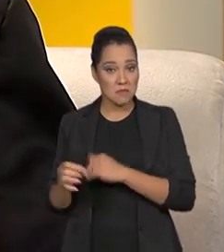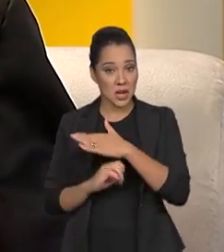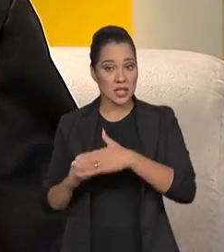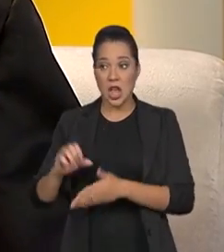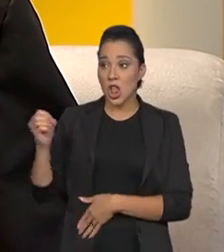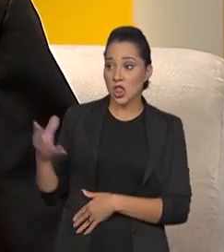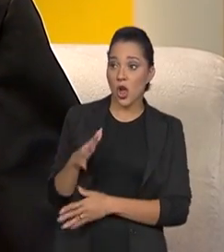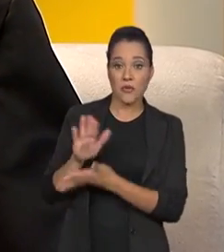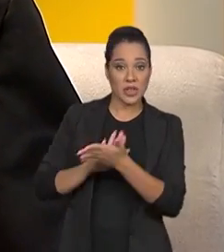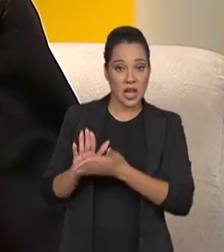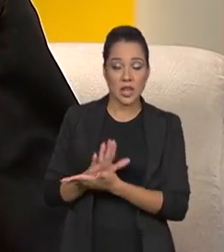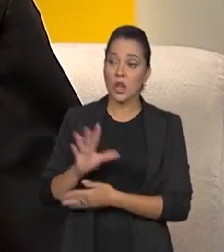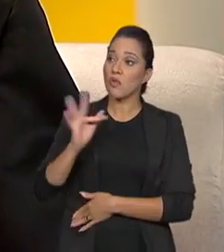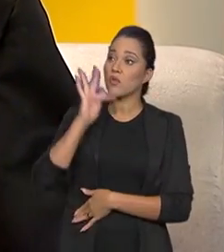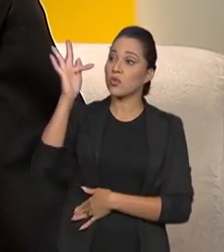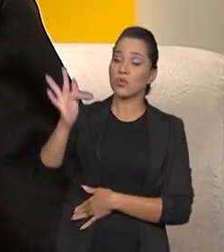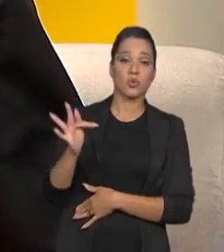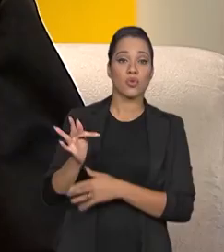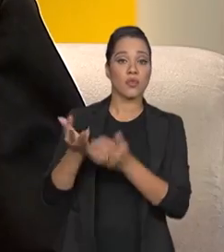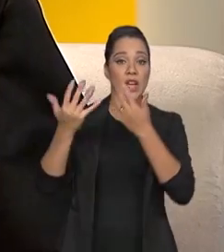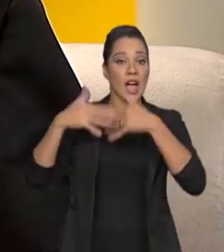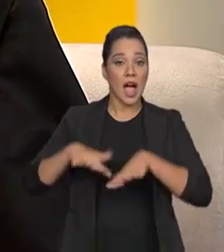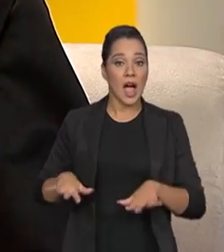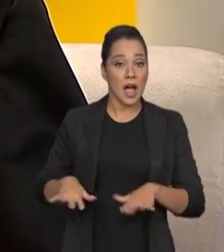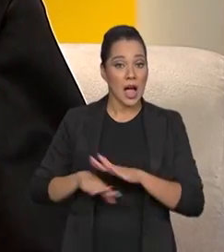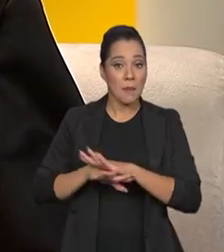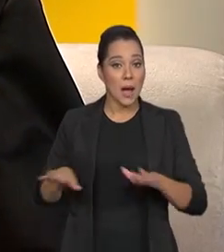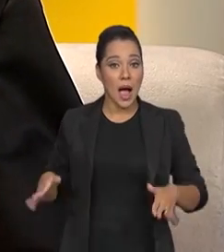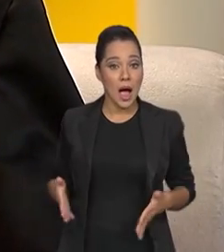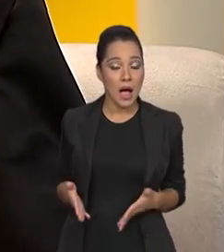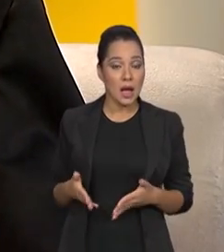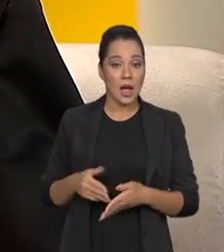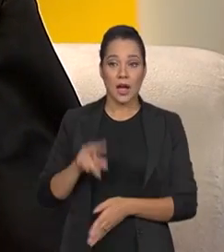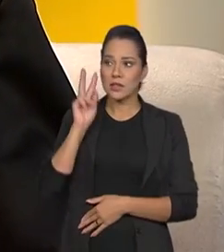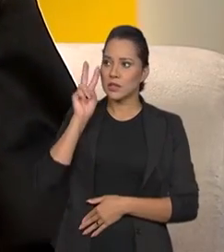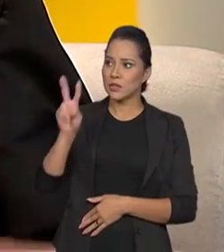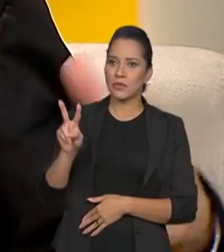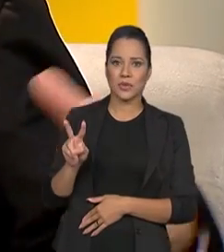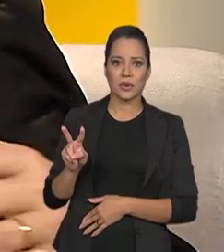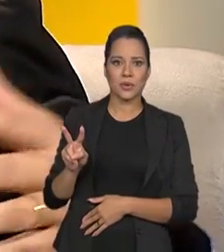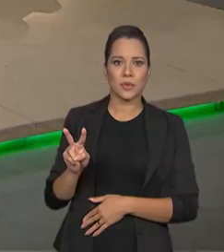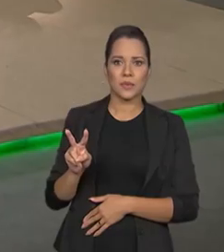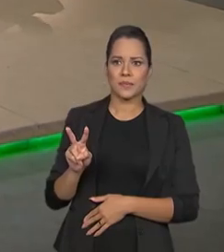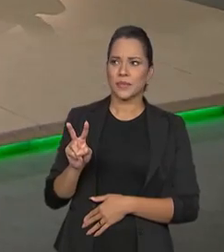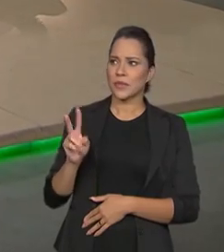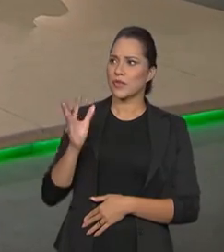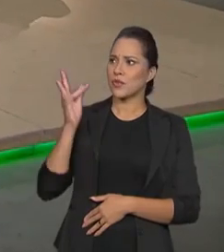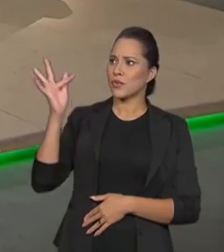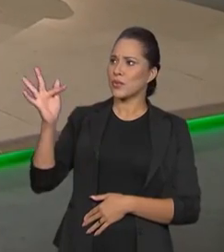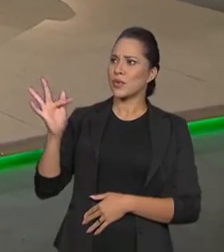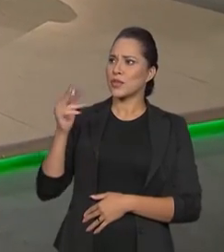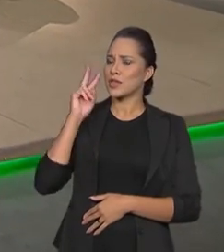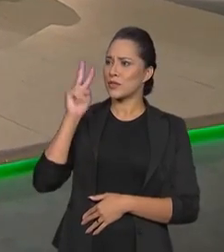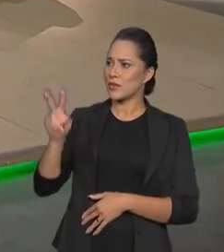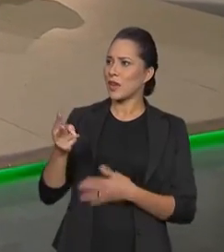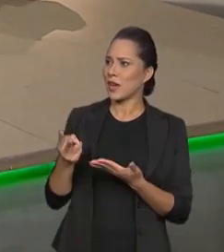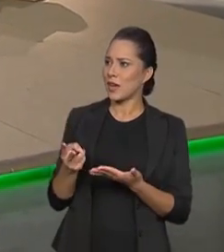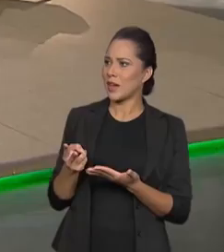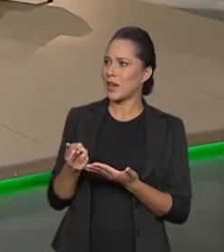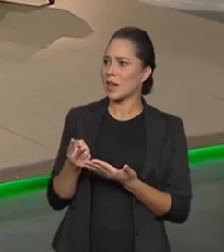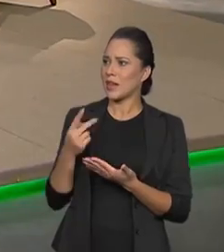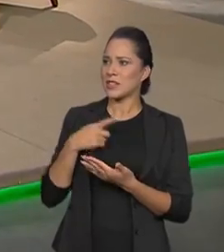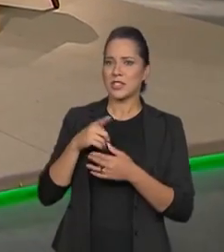ao esquecimento e temos o exemplo da nossa geração viu blackbuster quem imaginou que um dia uma rede de